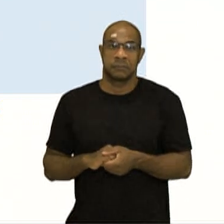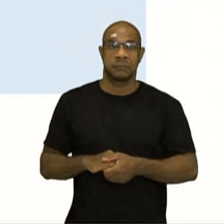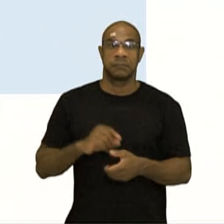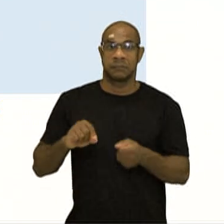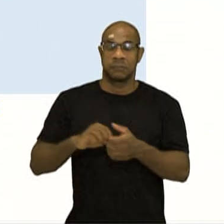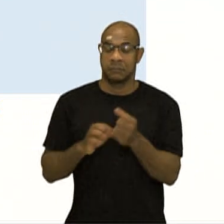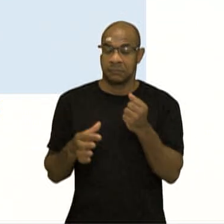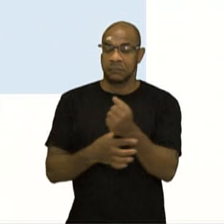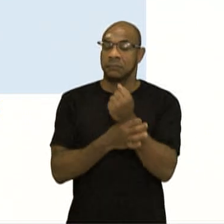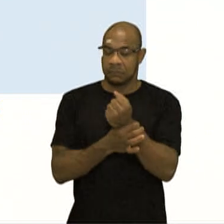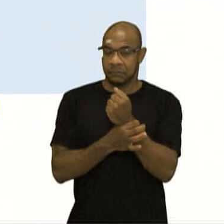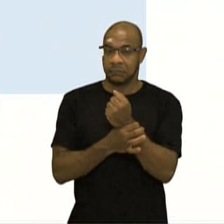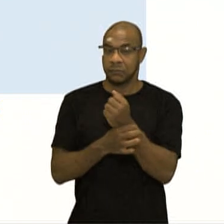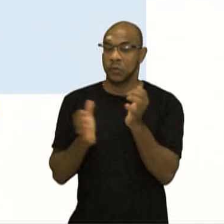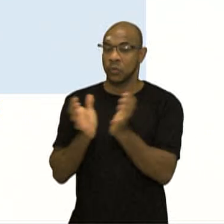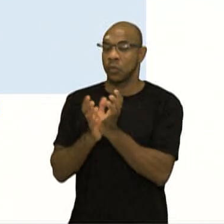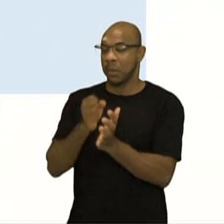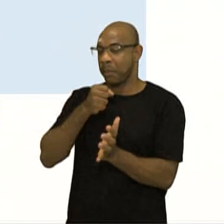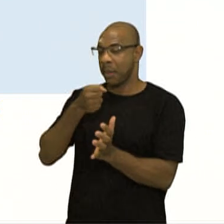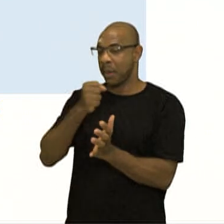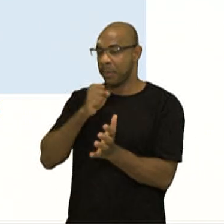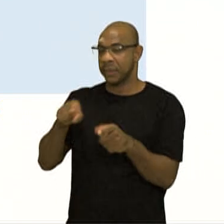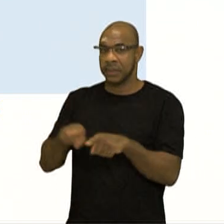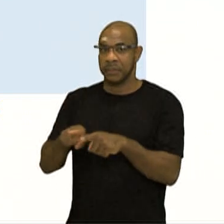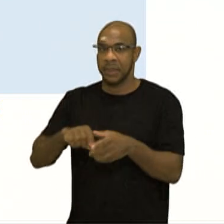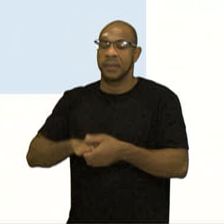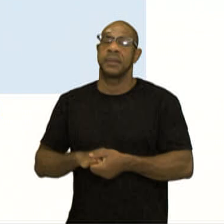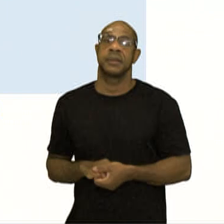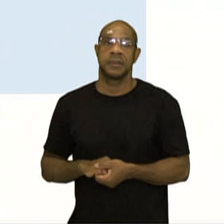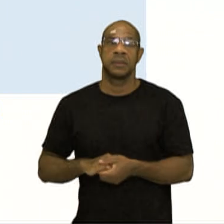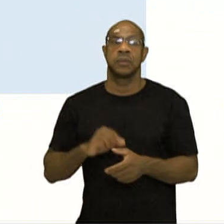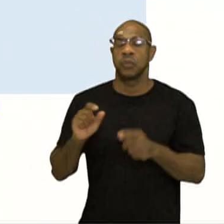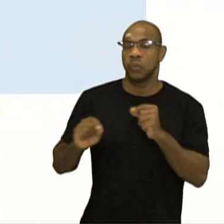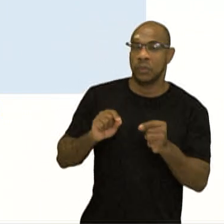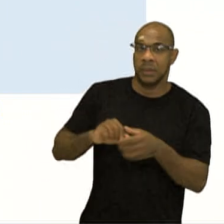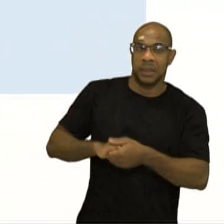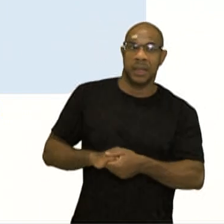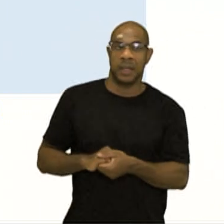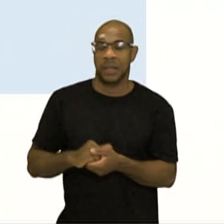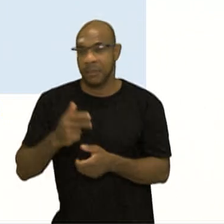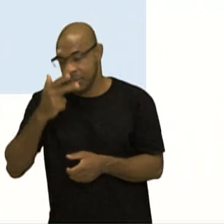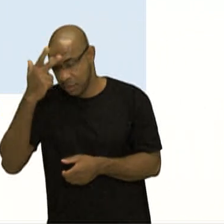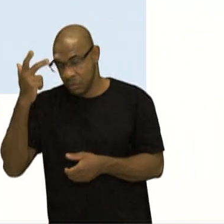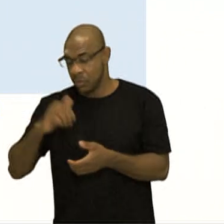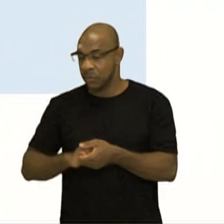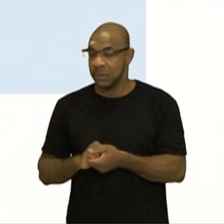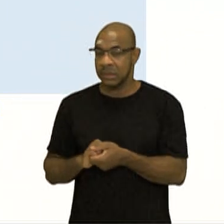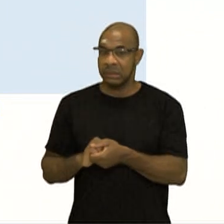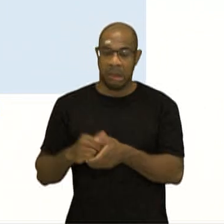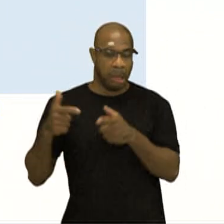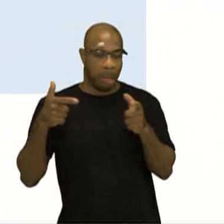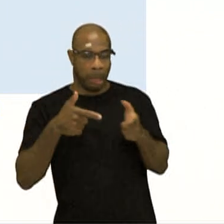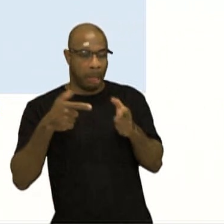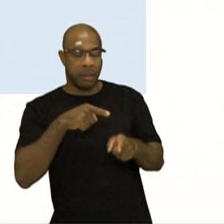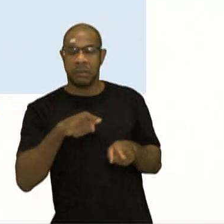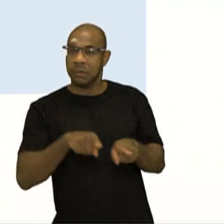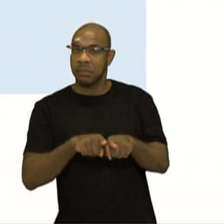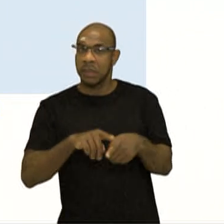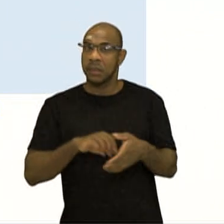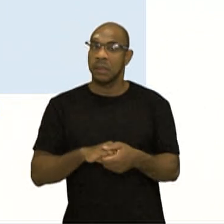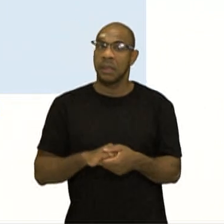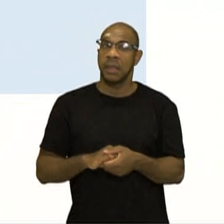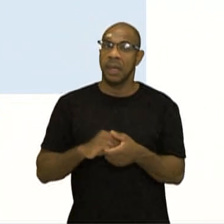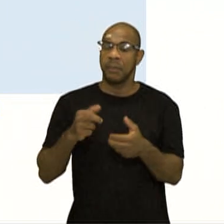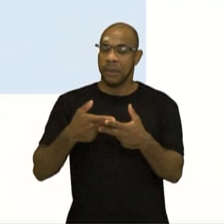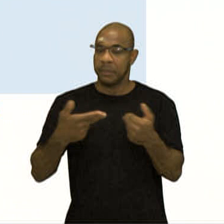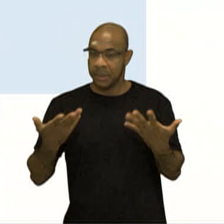das seguranças dos jornalistas e o combate da impunidade àqueles que os atacam são os elementos centrais, né,